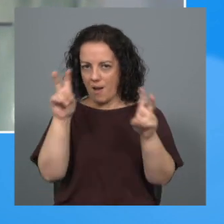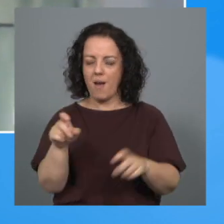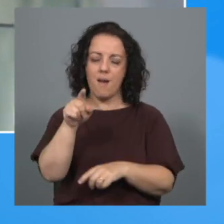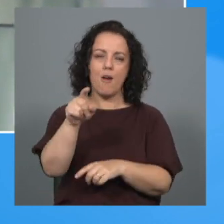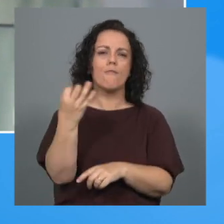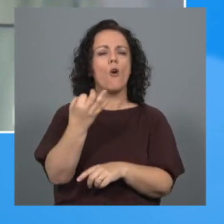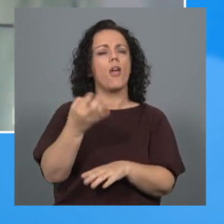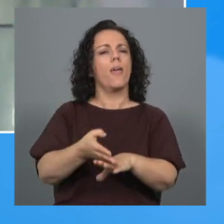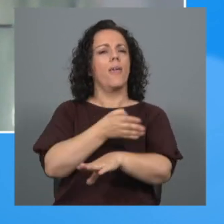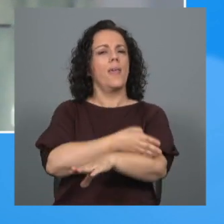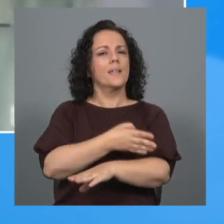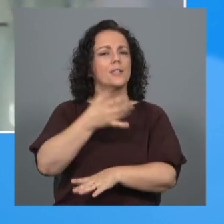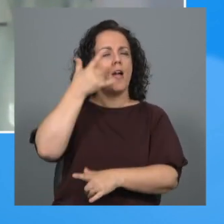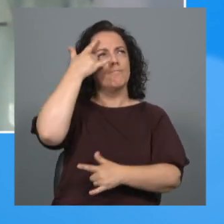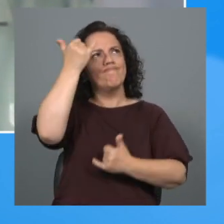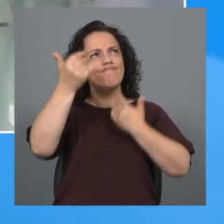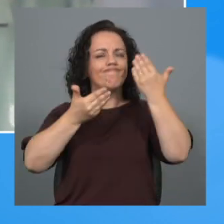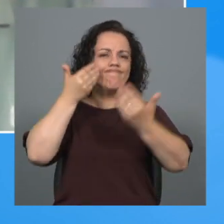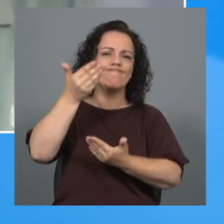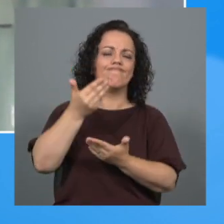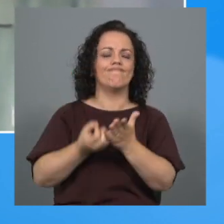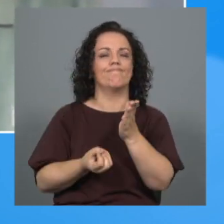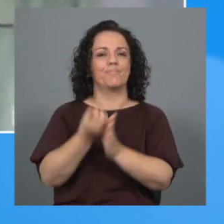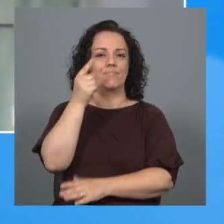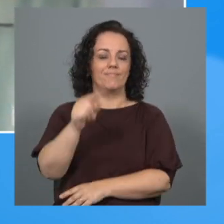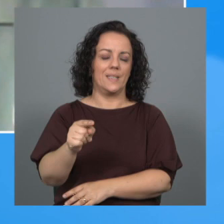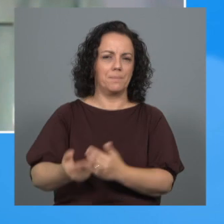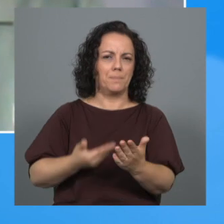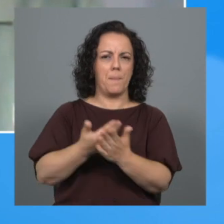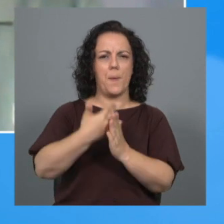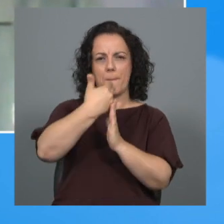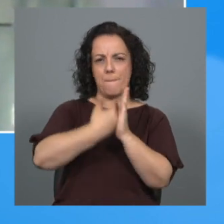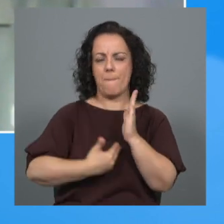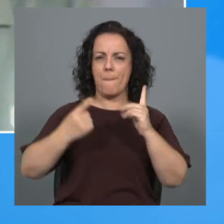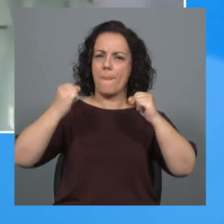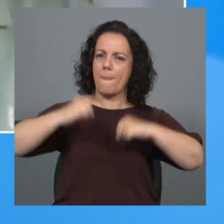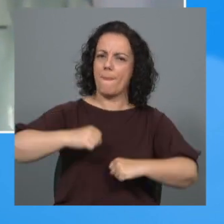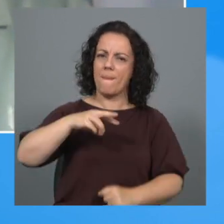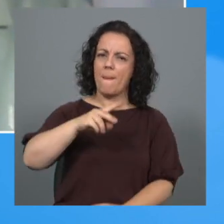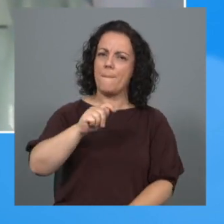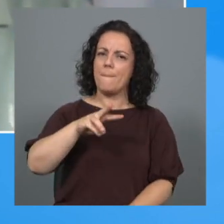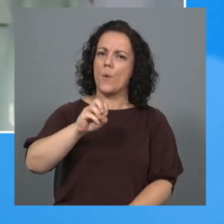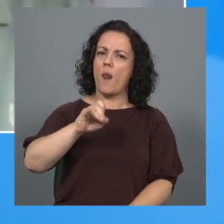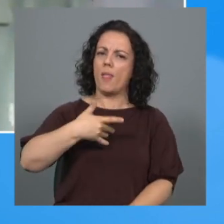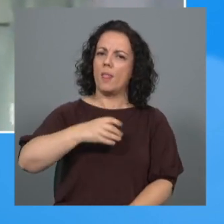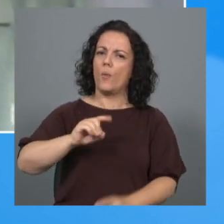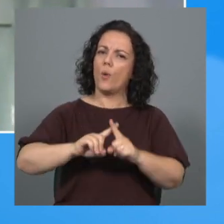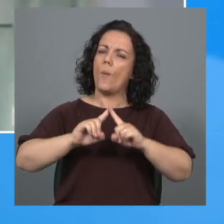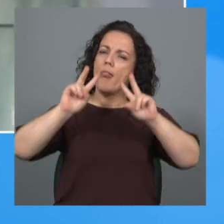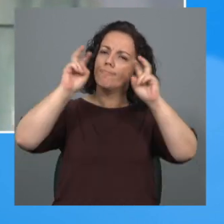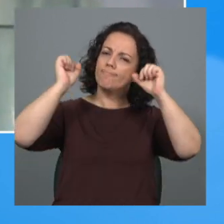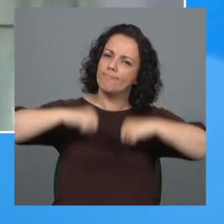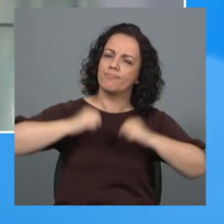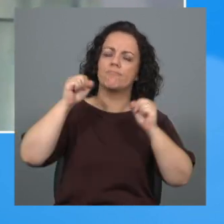está um pouco na origem deste memorando, desta ideia. Como é que surge esta iniciativa, esta vontade?